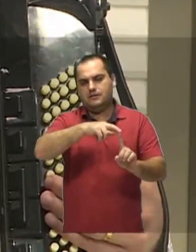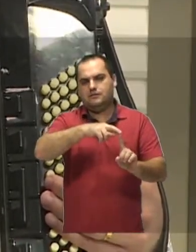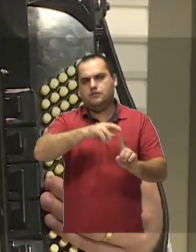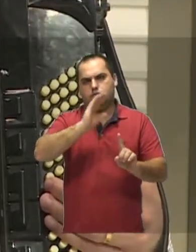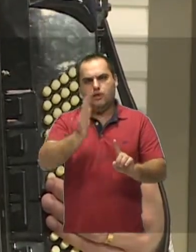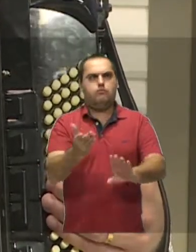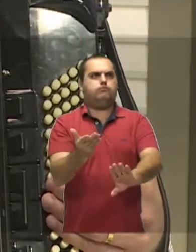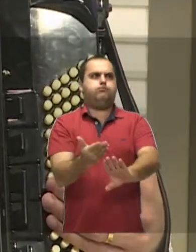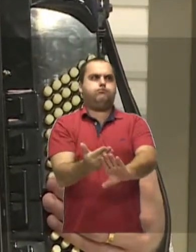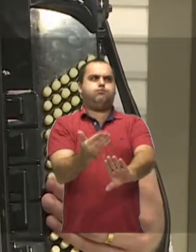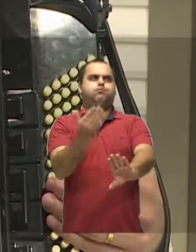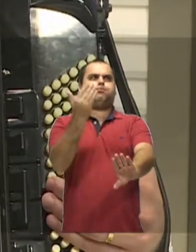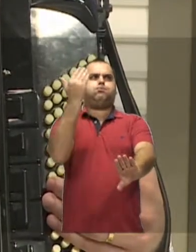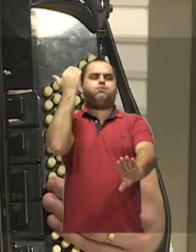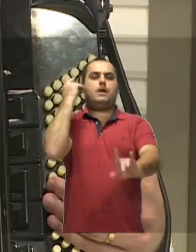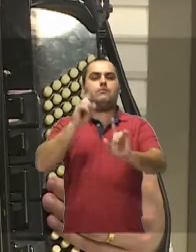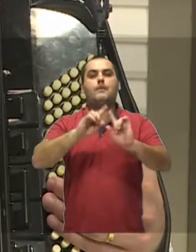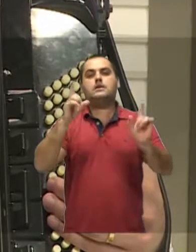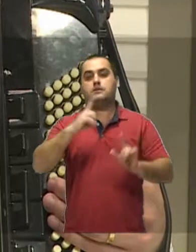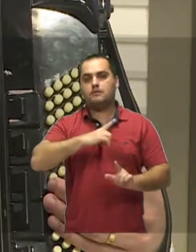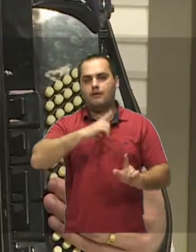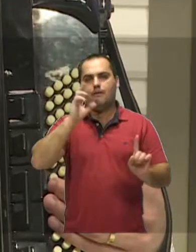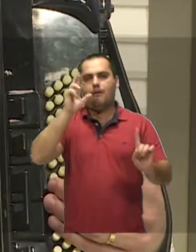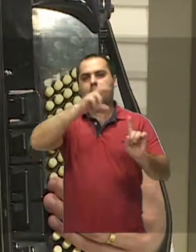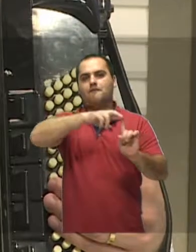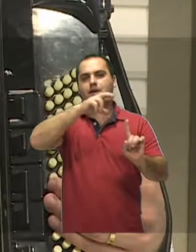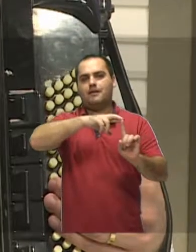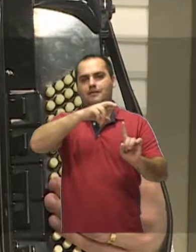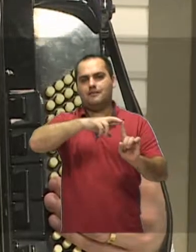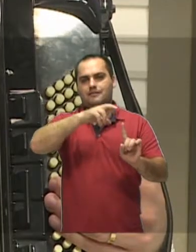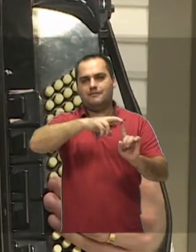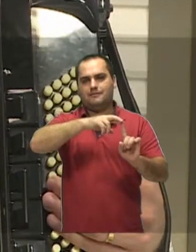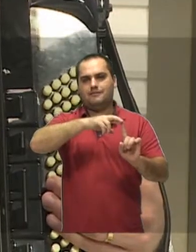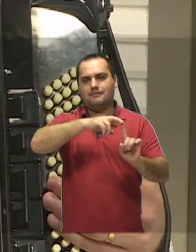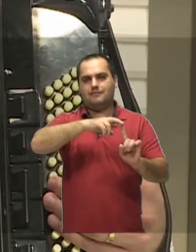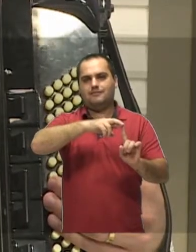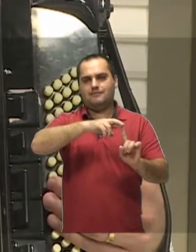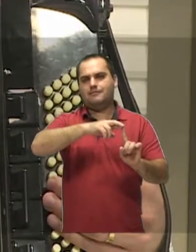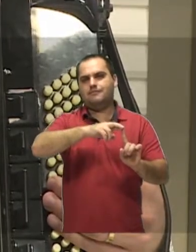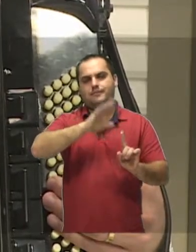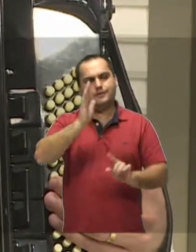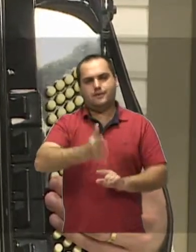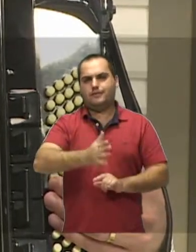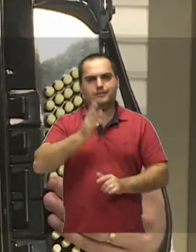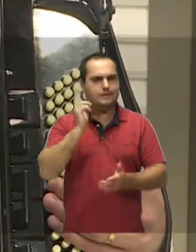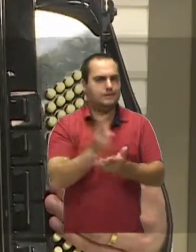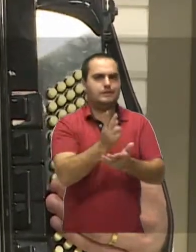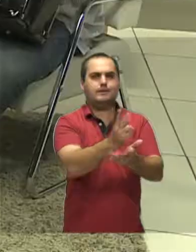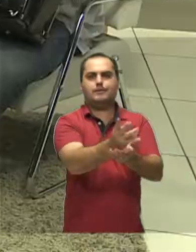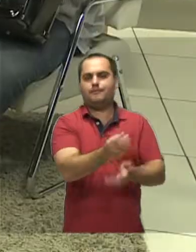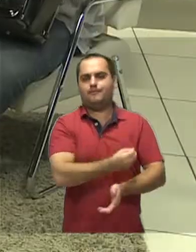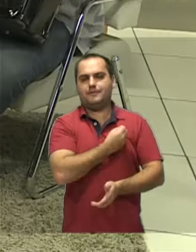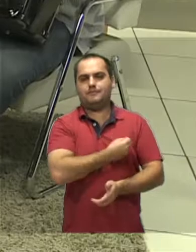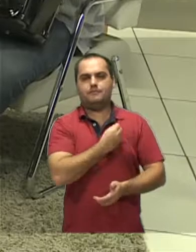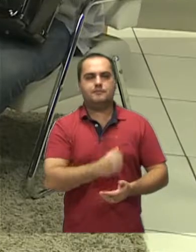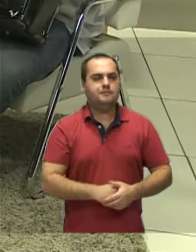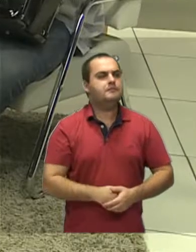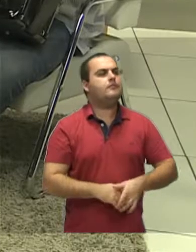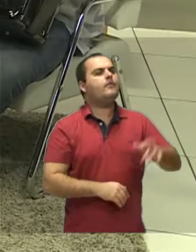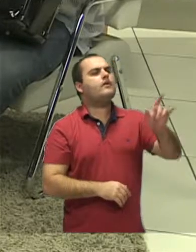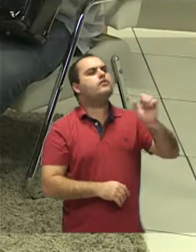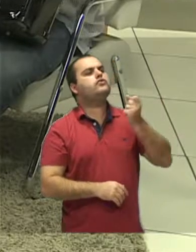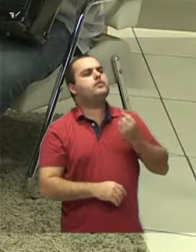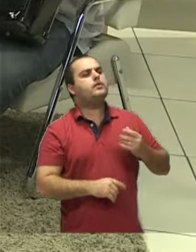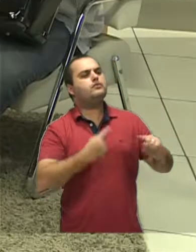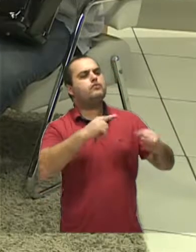atrás, a gente acaba tendo essa referência que é eterna, né? É eterna na música. Quantas composições você já tem,